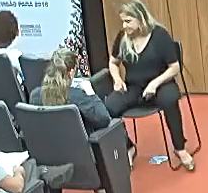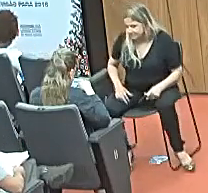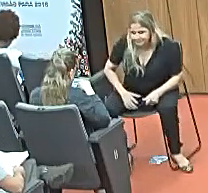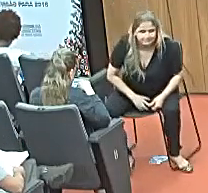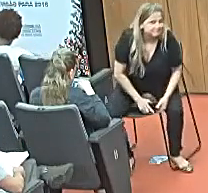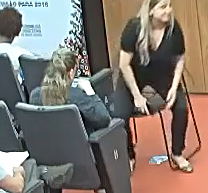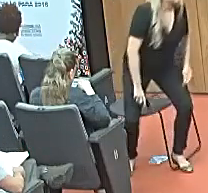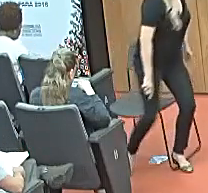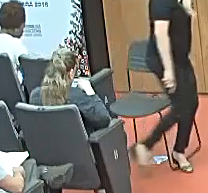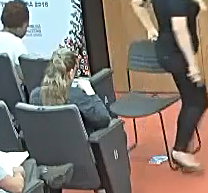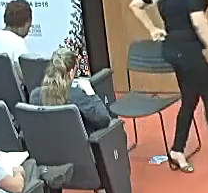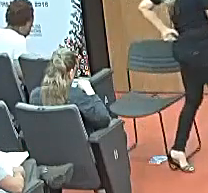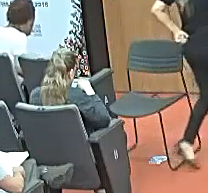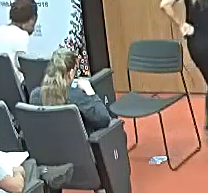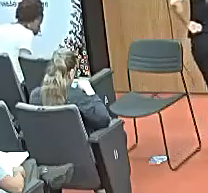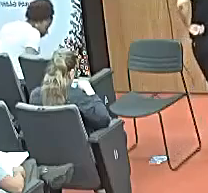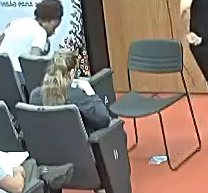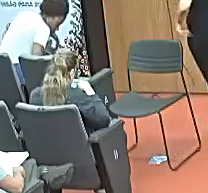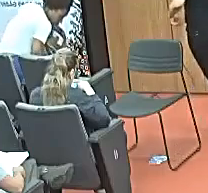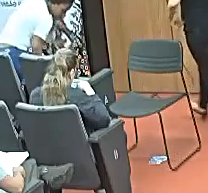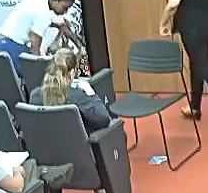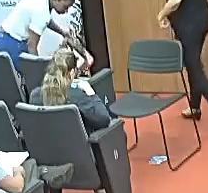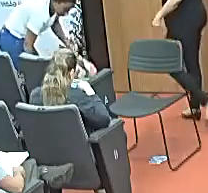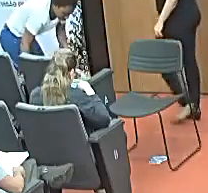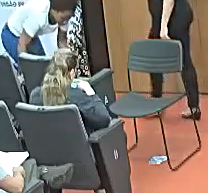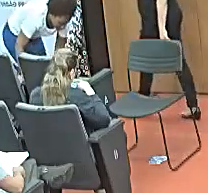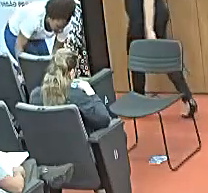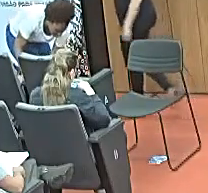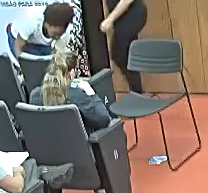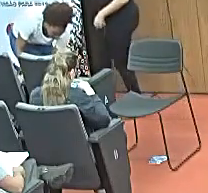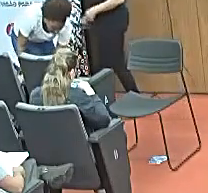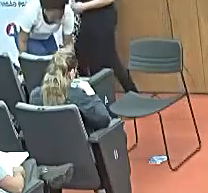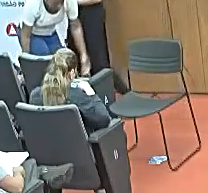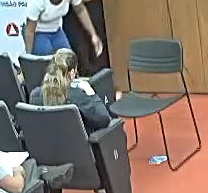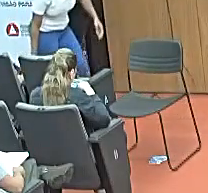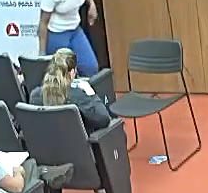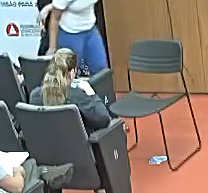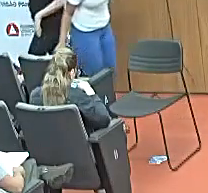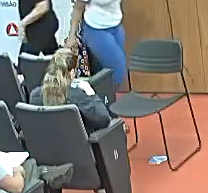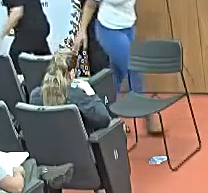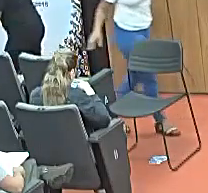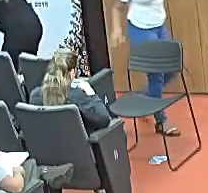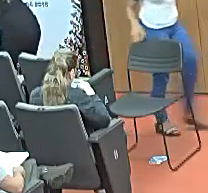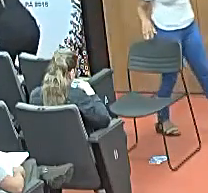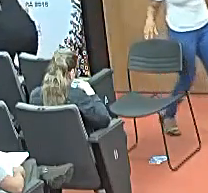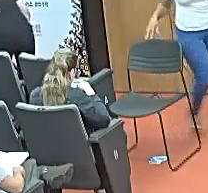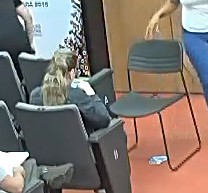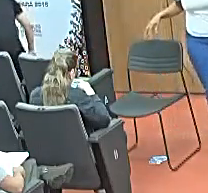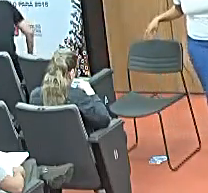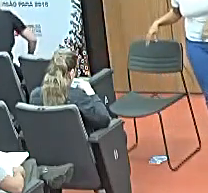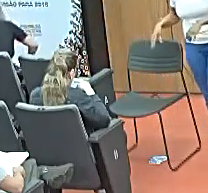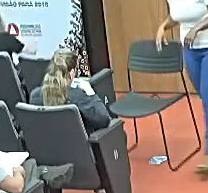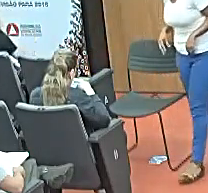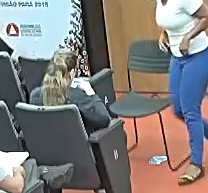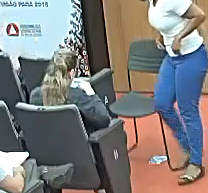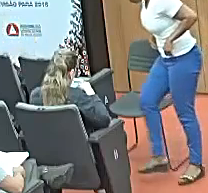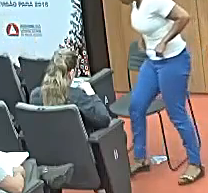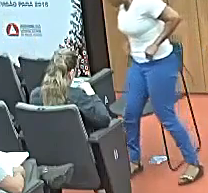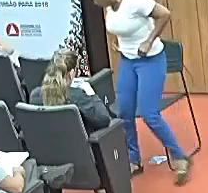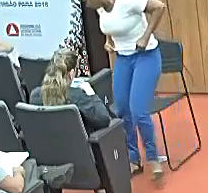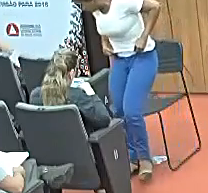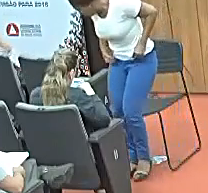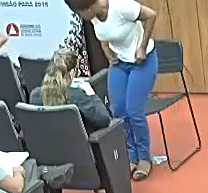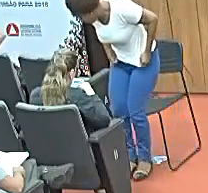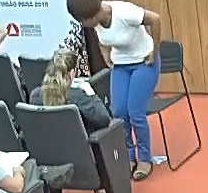é esse grupo de 12 que tanto precisa do apoio do poder público e de todos nós membros da sociedade